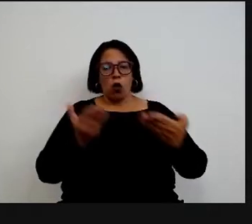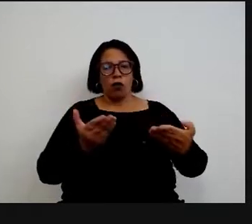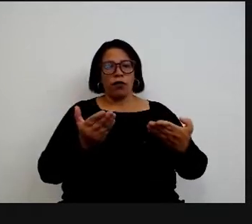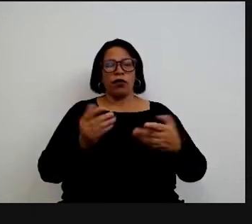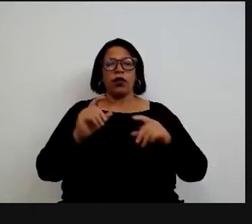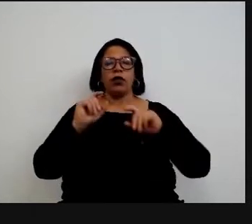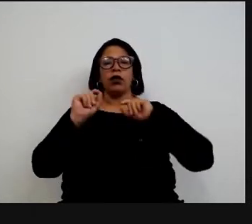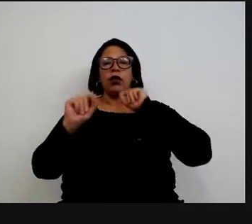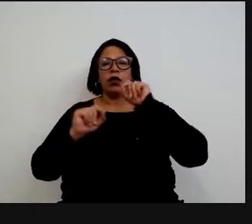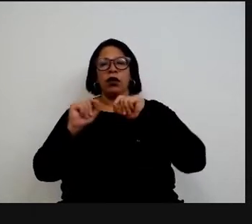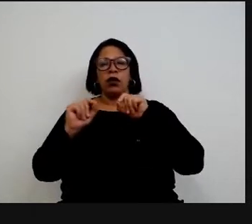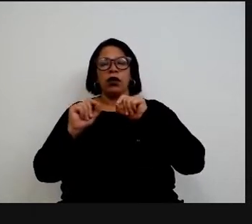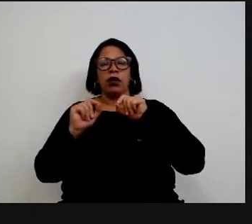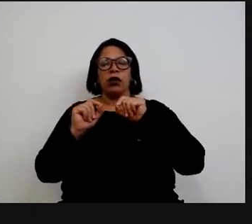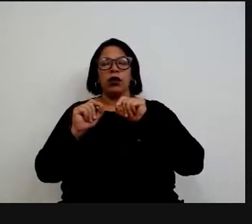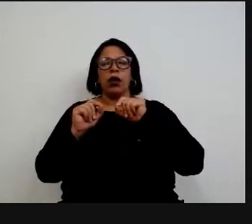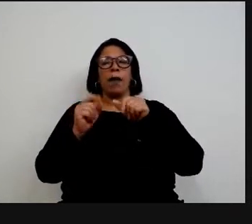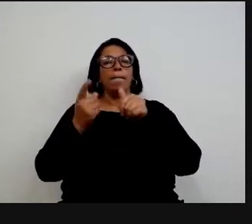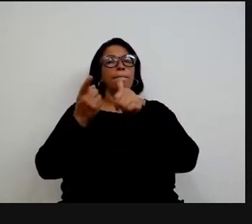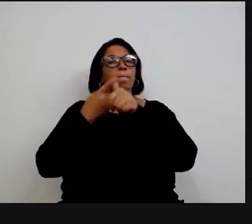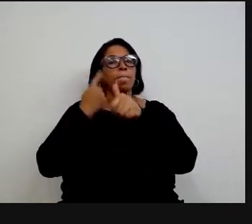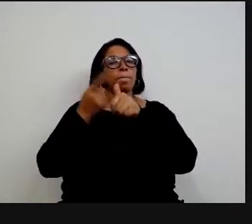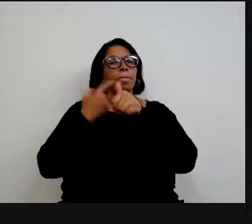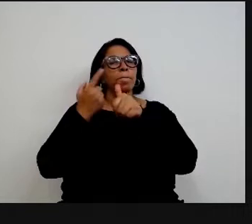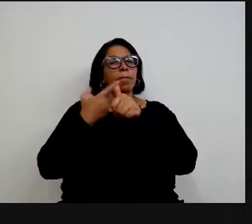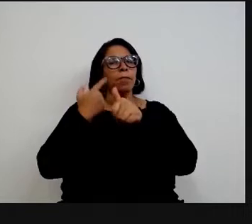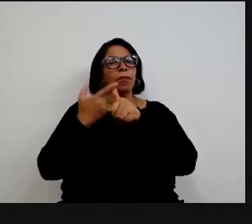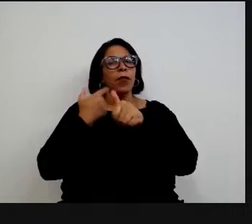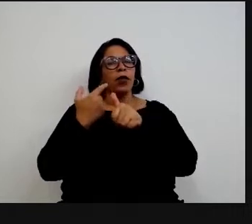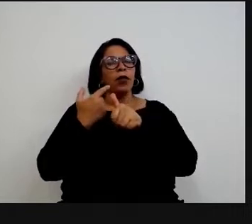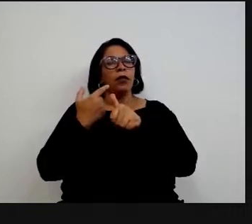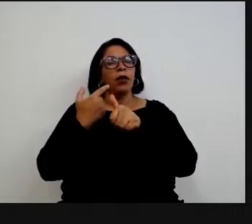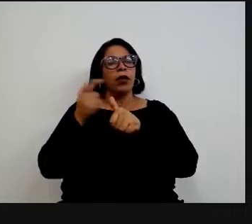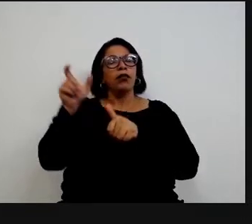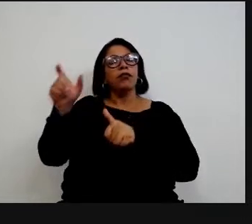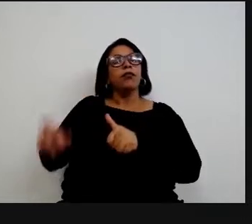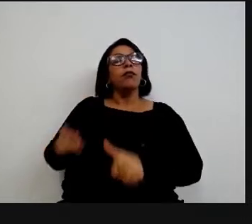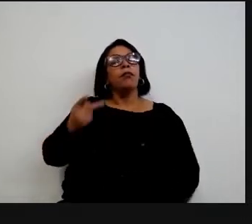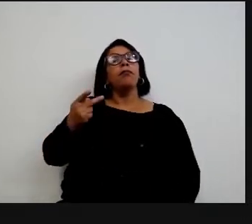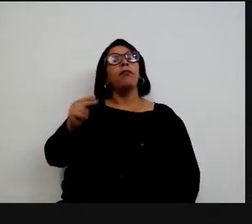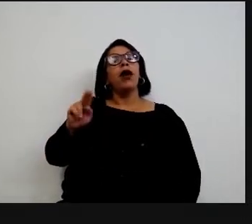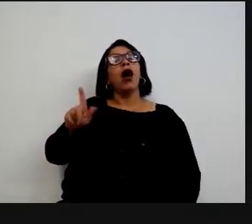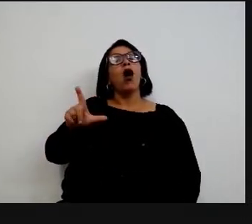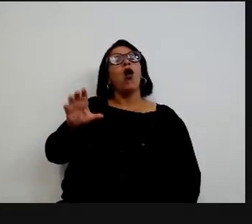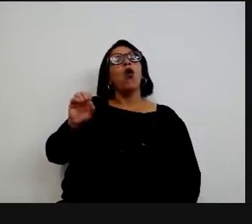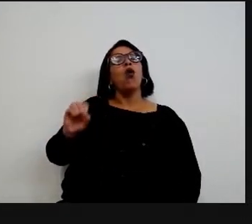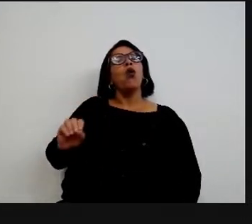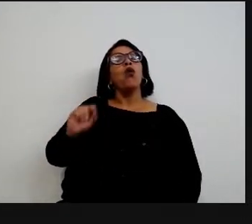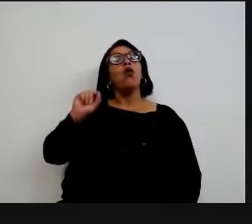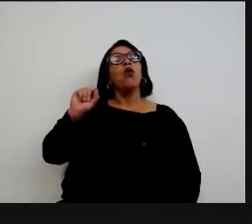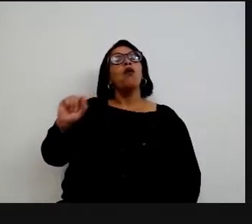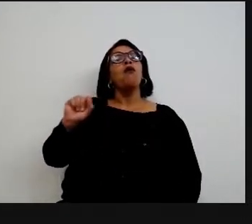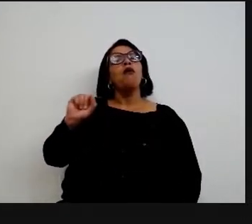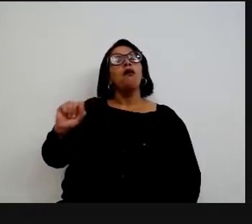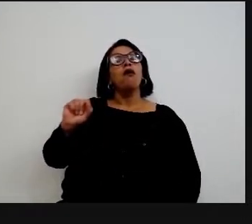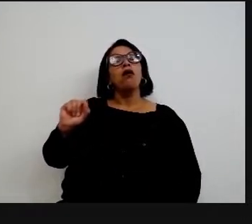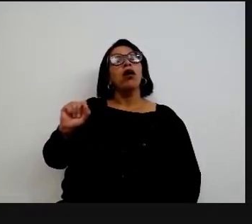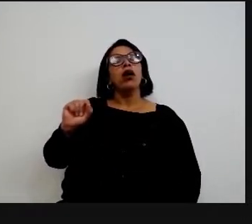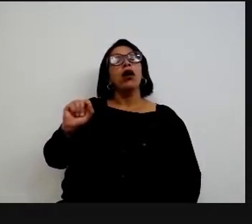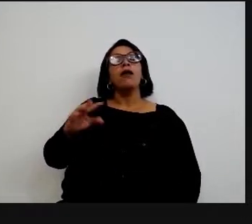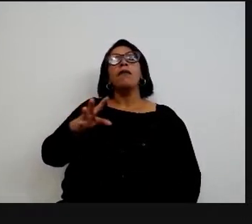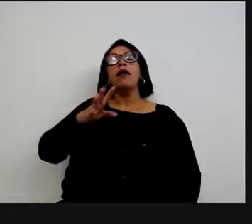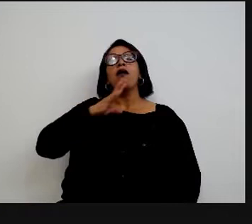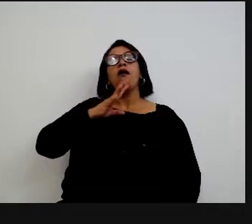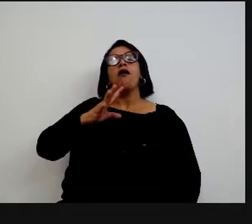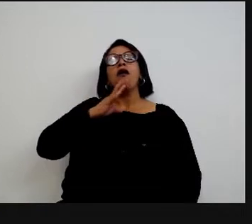convidados. Eu queria ouvir um pouquinho, primeiramente, aqui do Paulo, principalmente por acompanhar muito